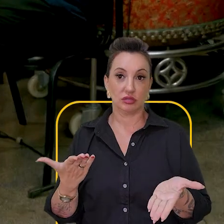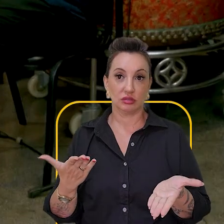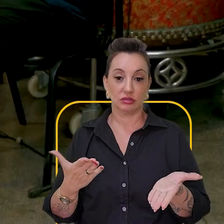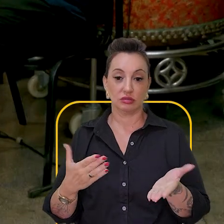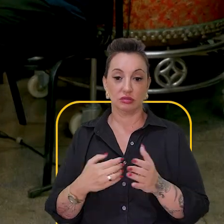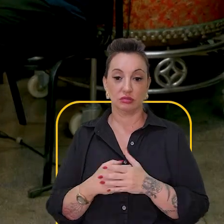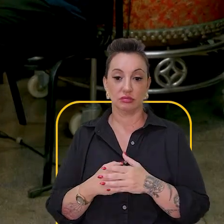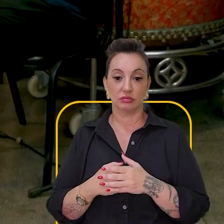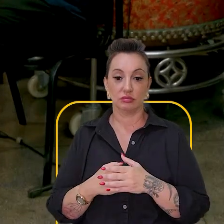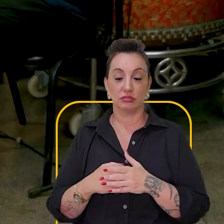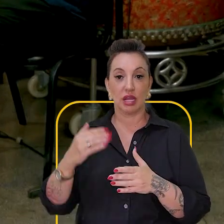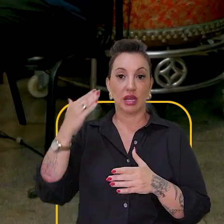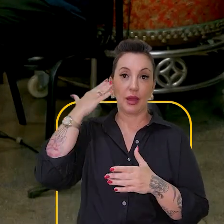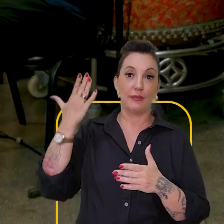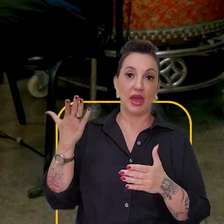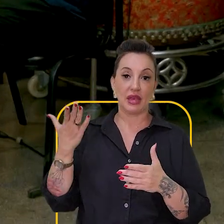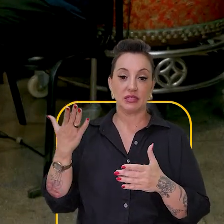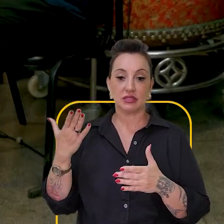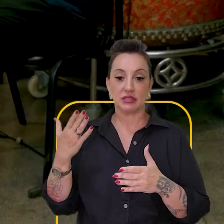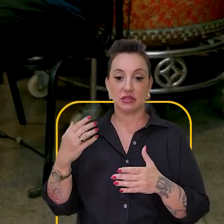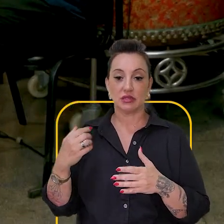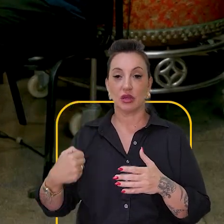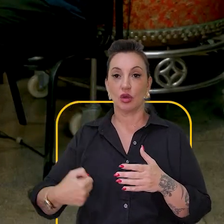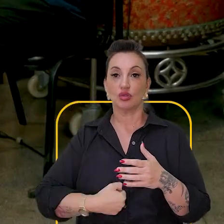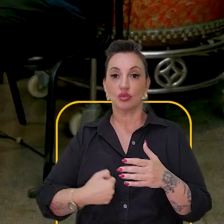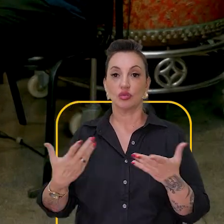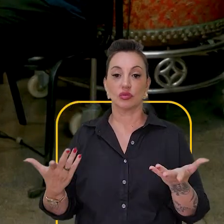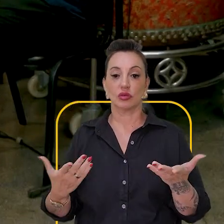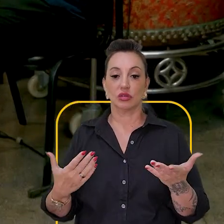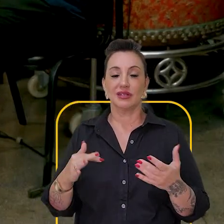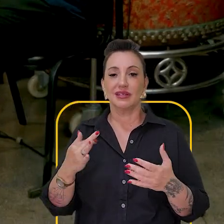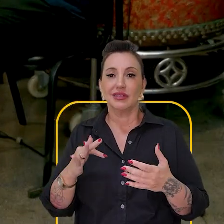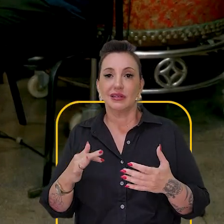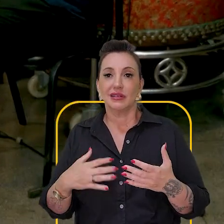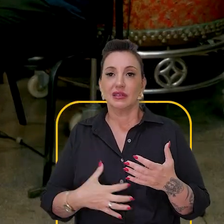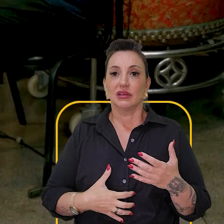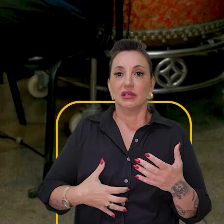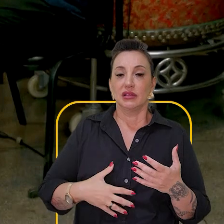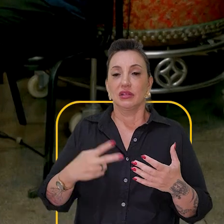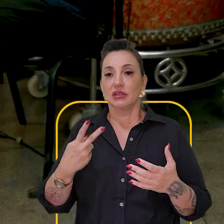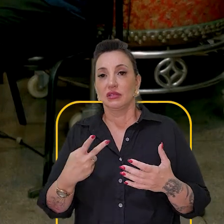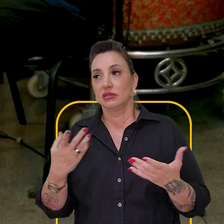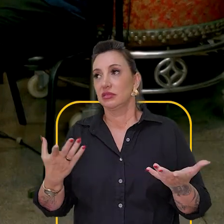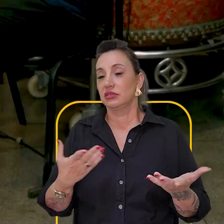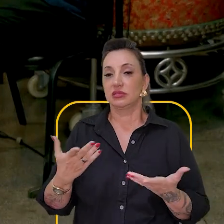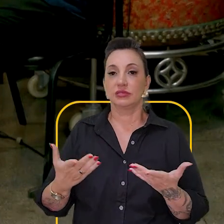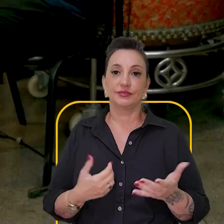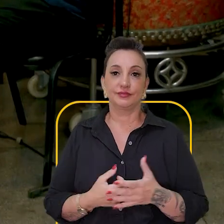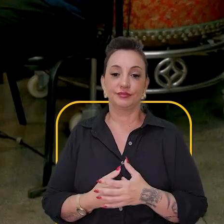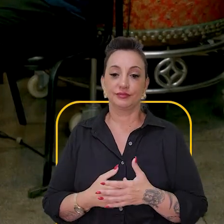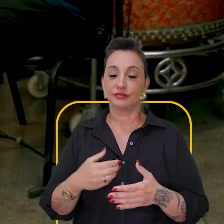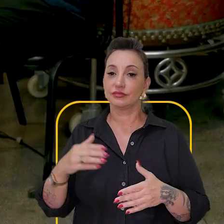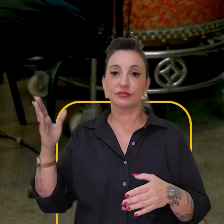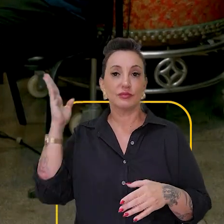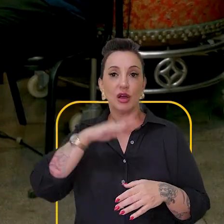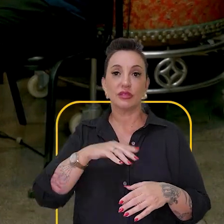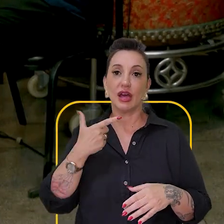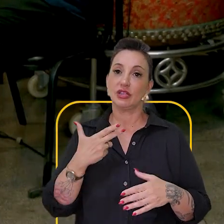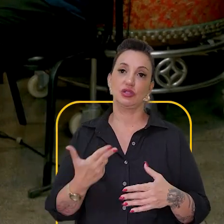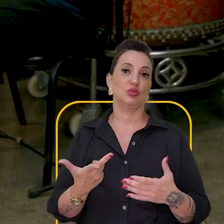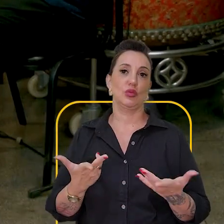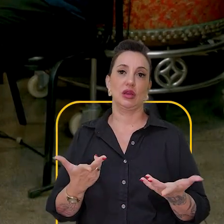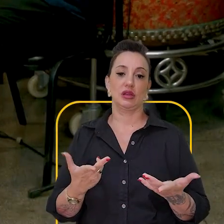pega pega um chute na cabeça pega um soco no estômago você fica ali meio mal um minutinho dois o cara não fez por